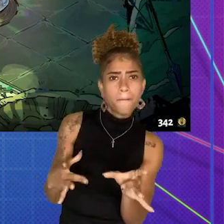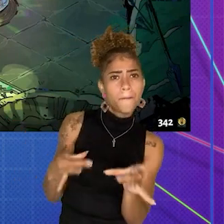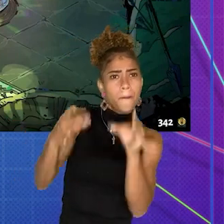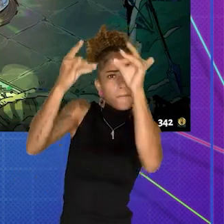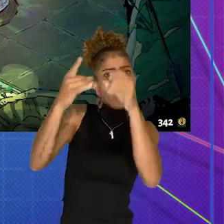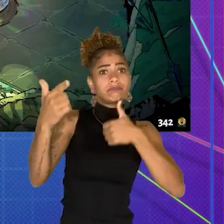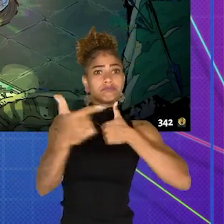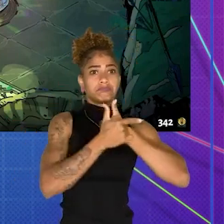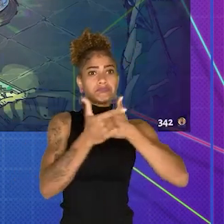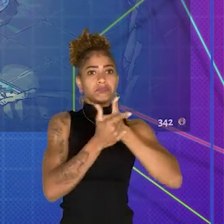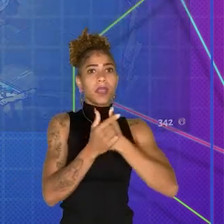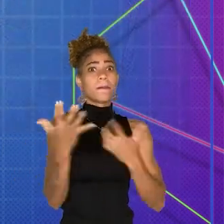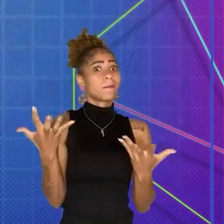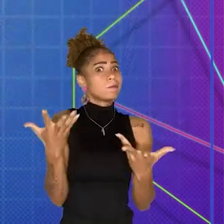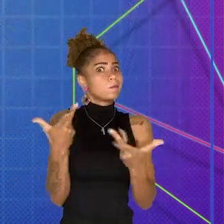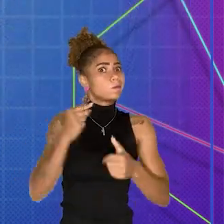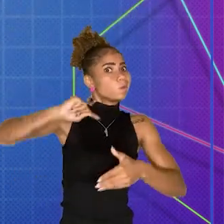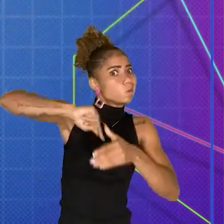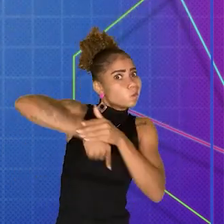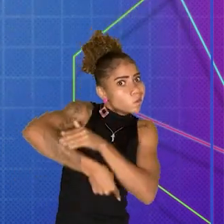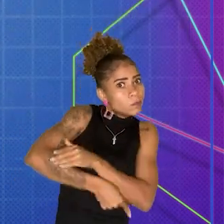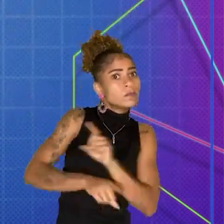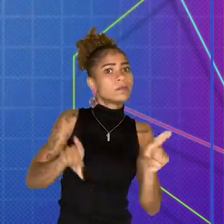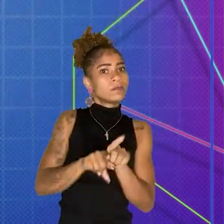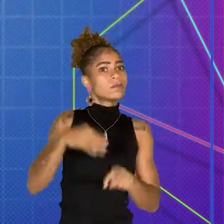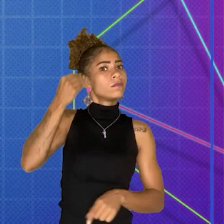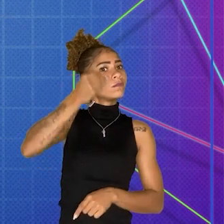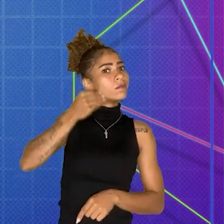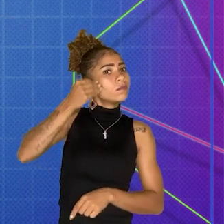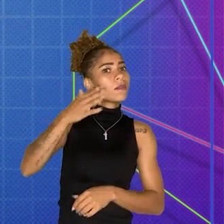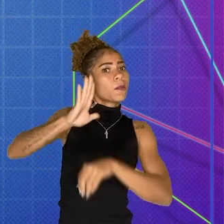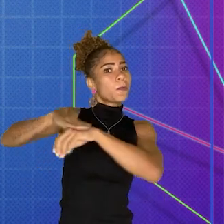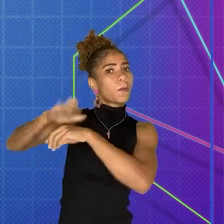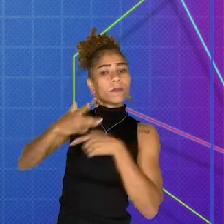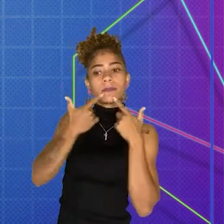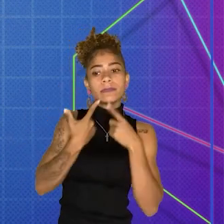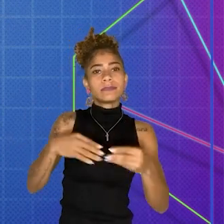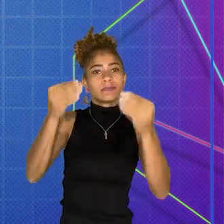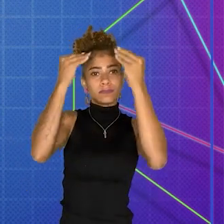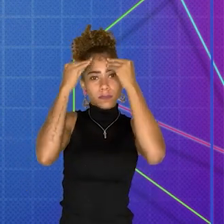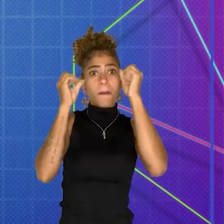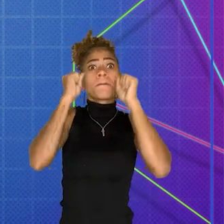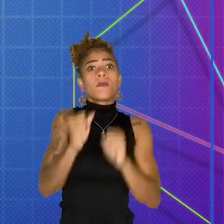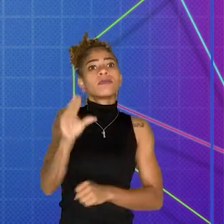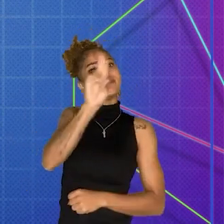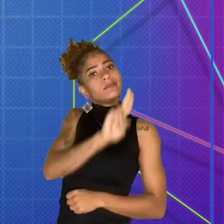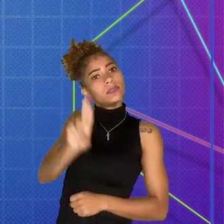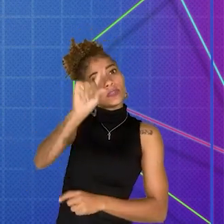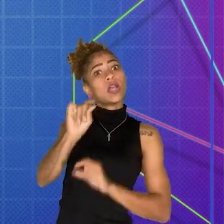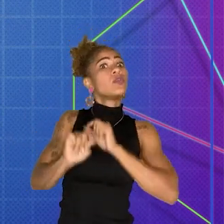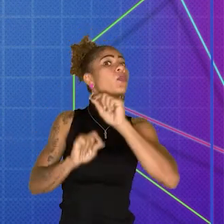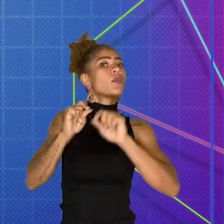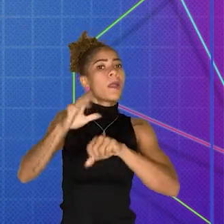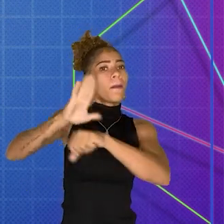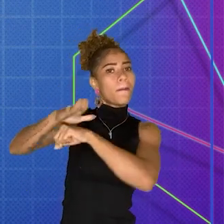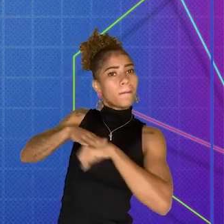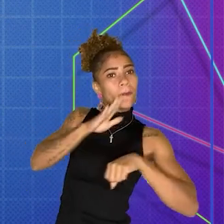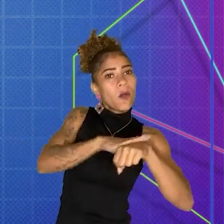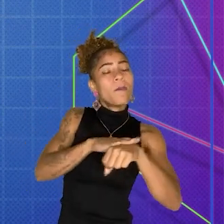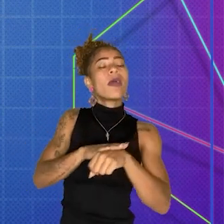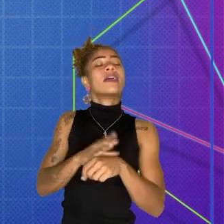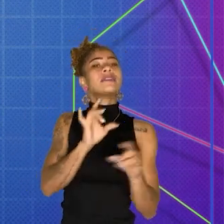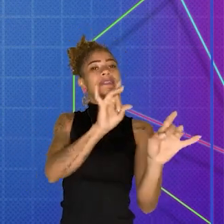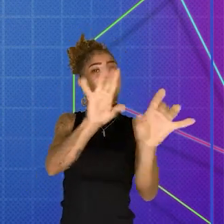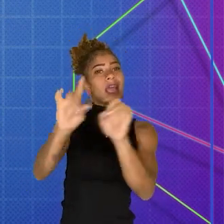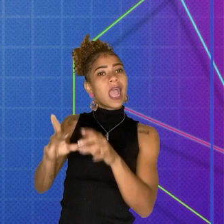personagens de uma maneira mais profunda. A experimentação de linguagem pode ser usada para subverter as expectativas do jogador e criar um senso